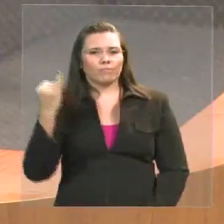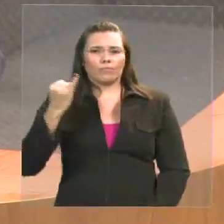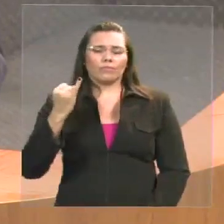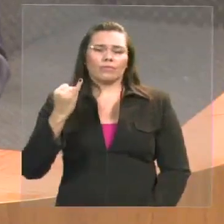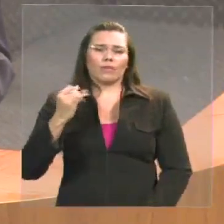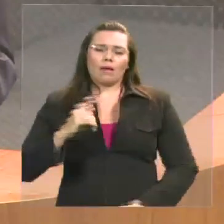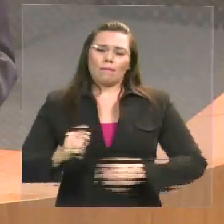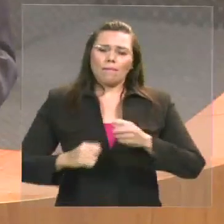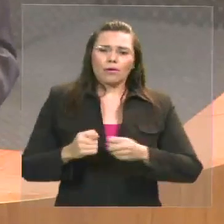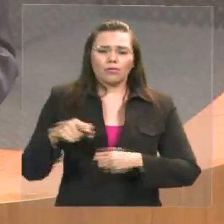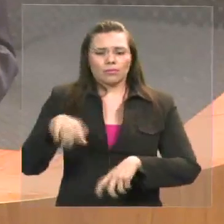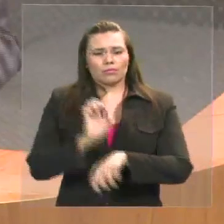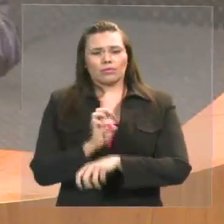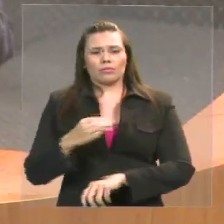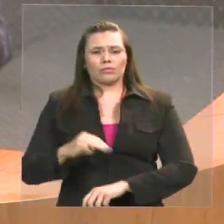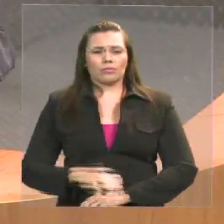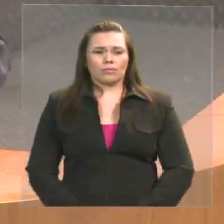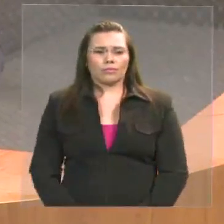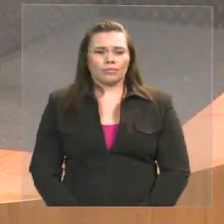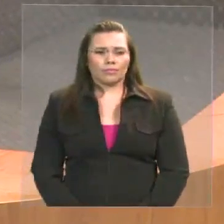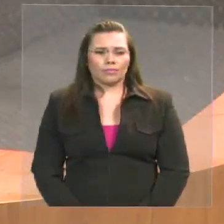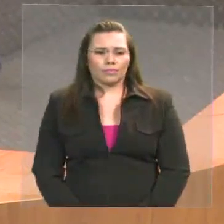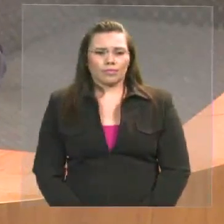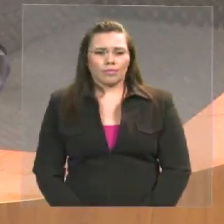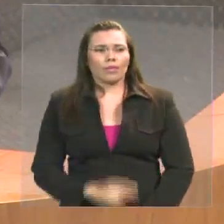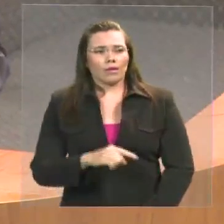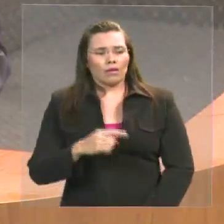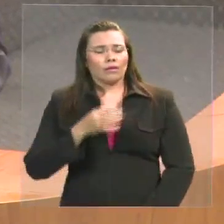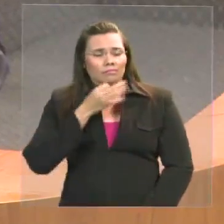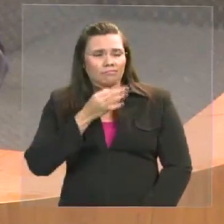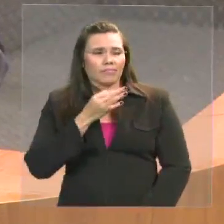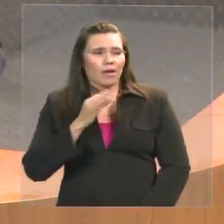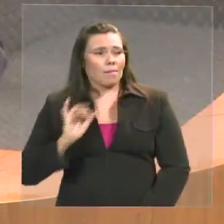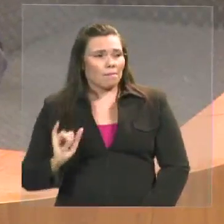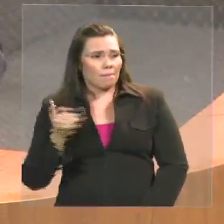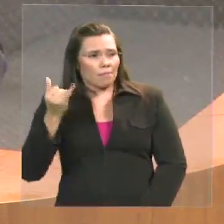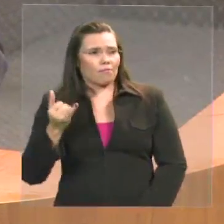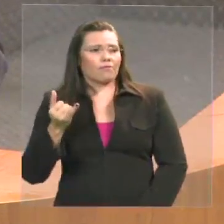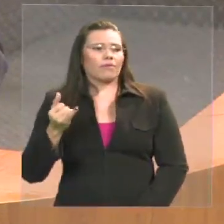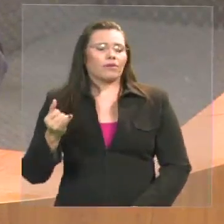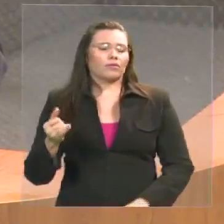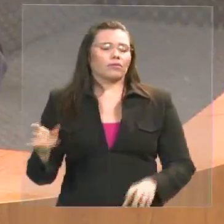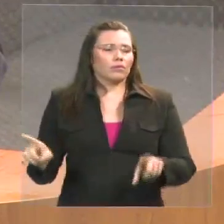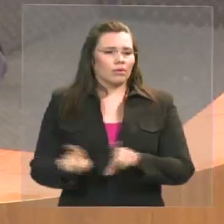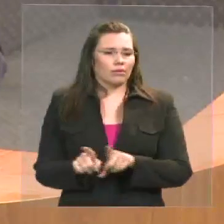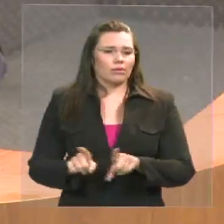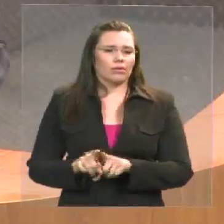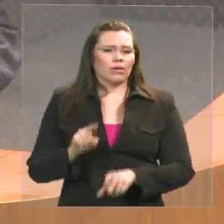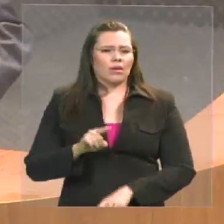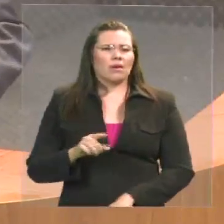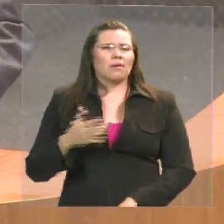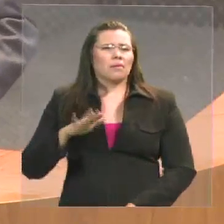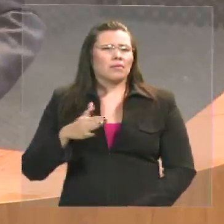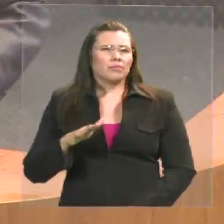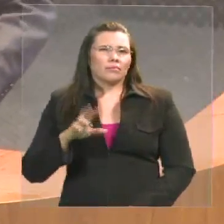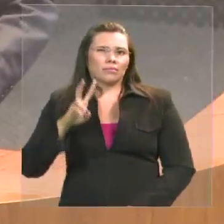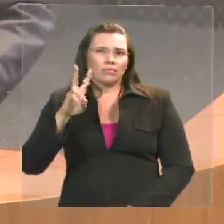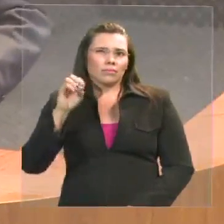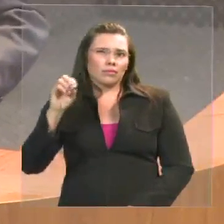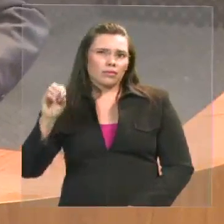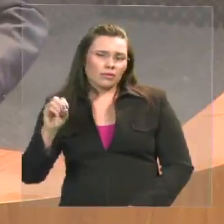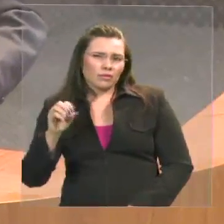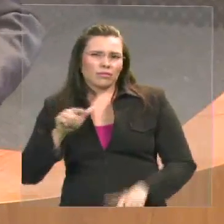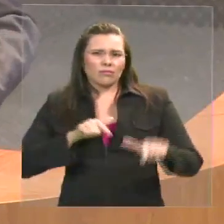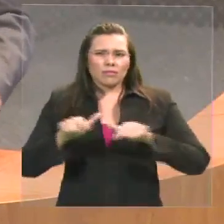Aurélio, o governador, na ocasião do seu pronunciamento, destacou as mais de 500 obras que estão